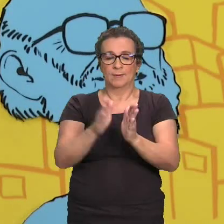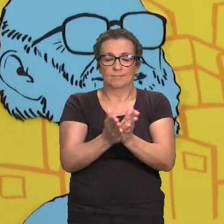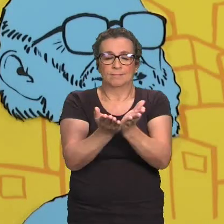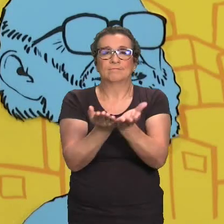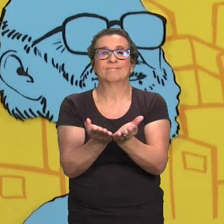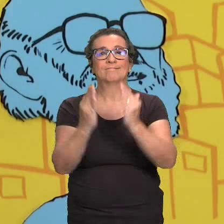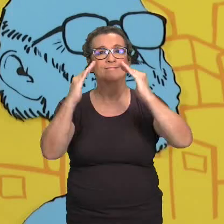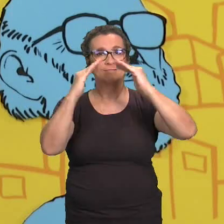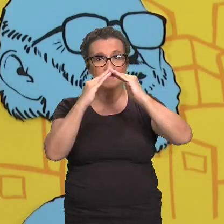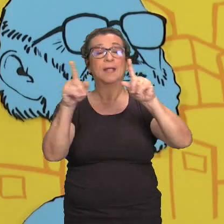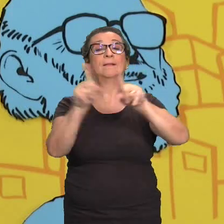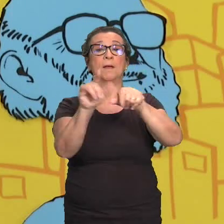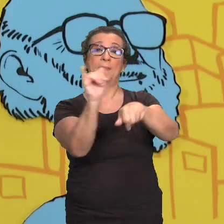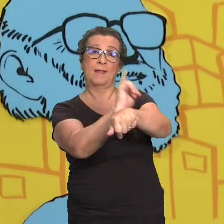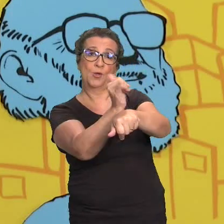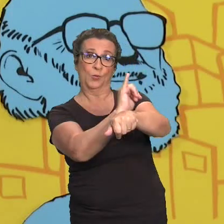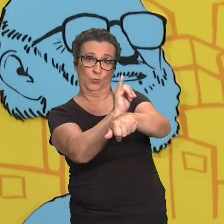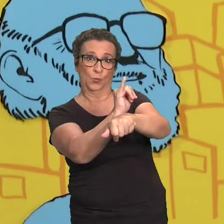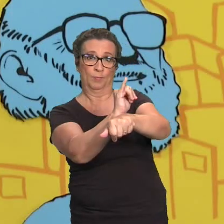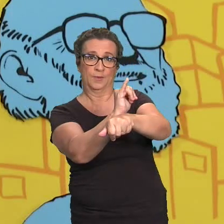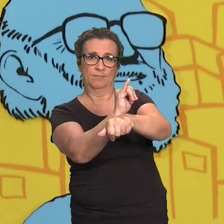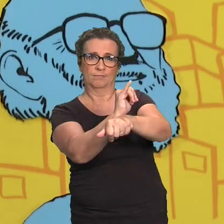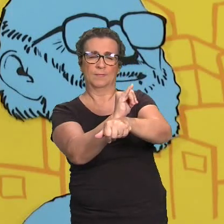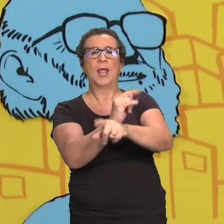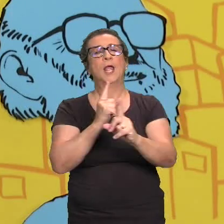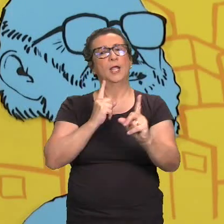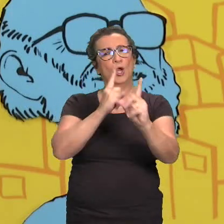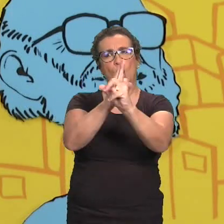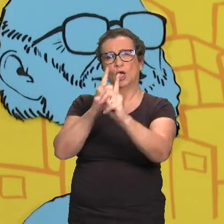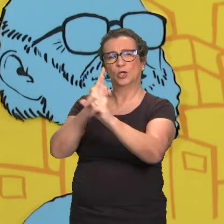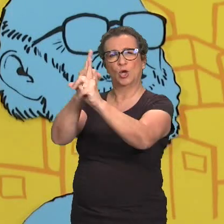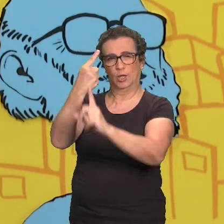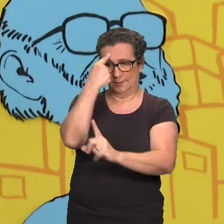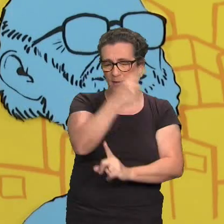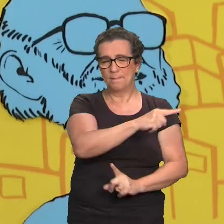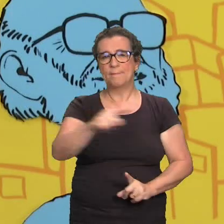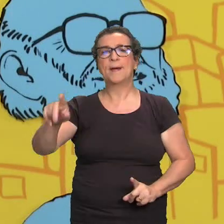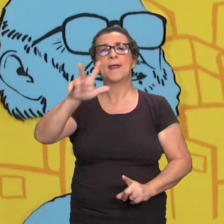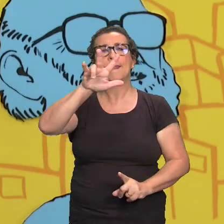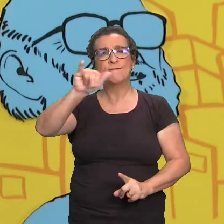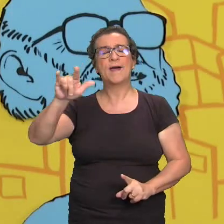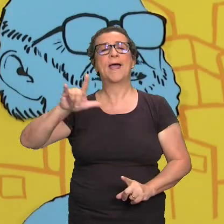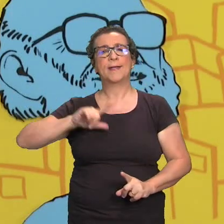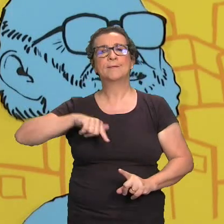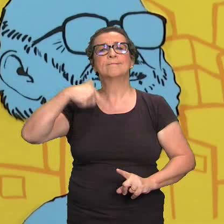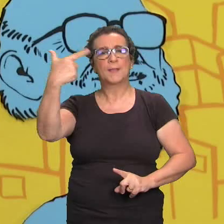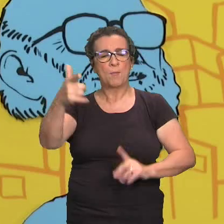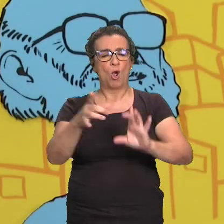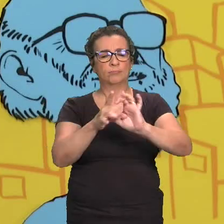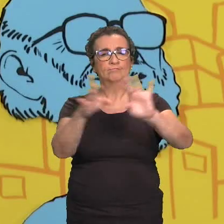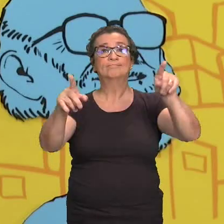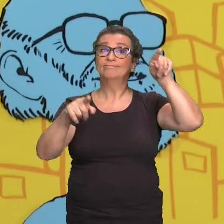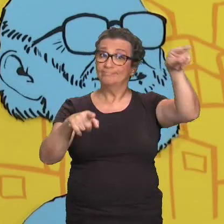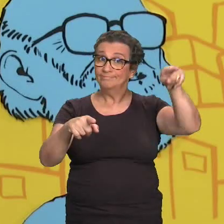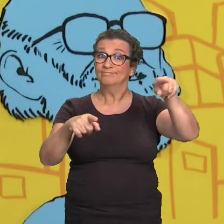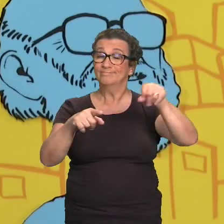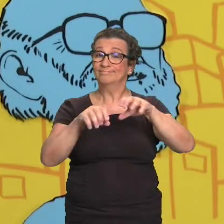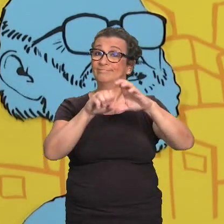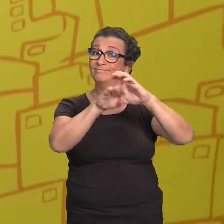canal da Multirio no YouTube. E todos os encontros da semana vão ficar disponíveis lá no canal da Multirio,